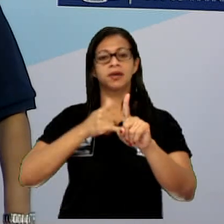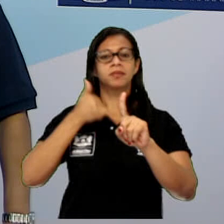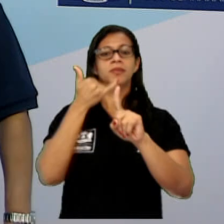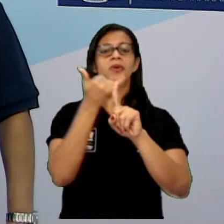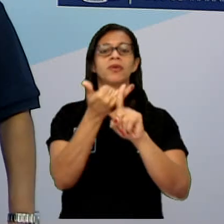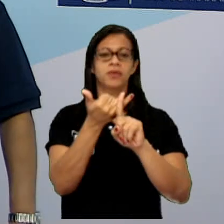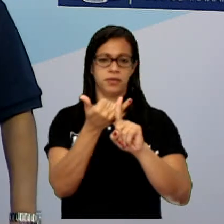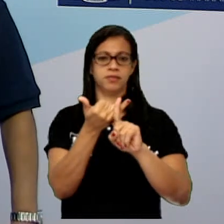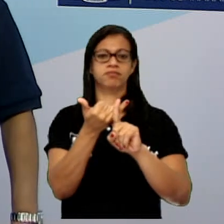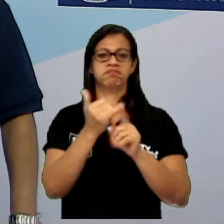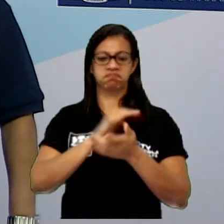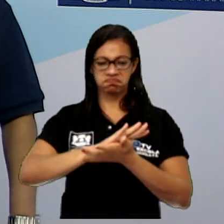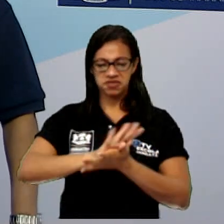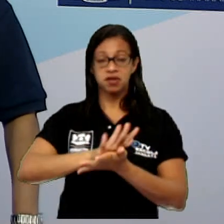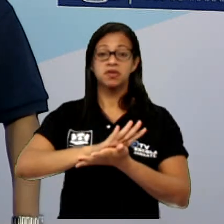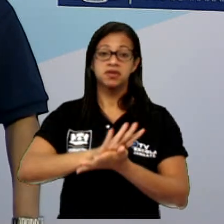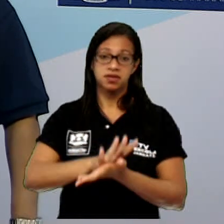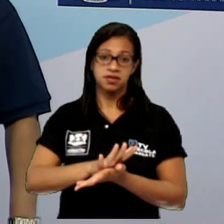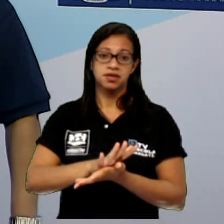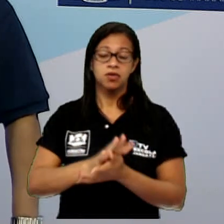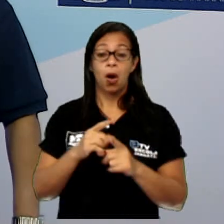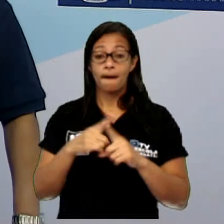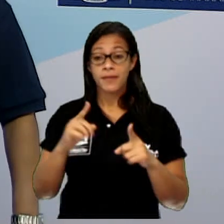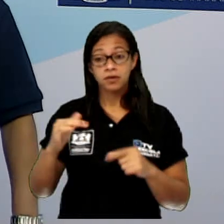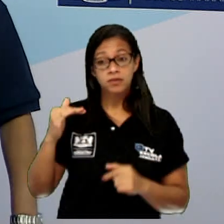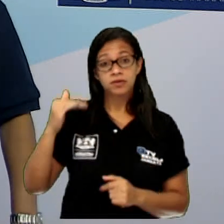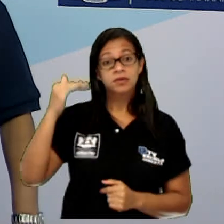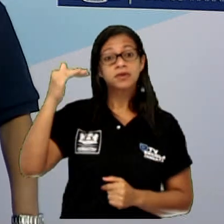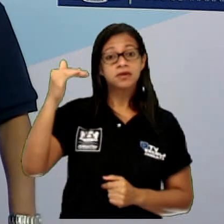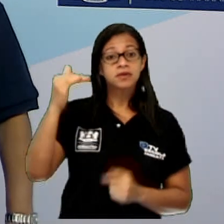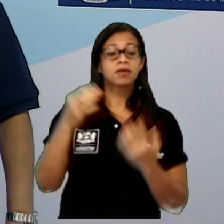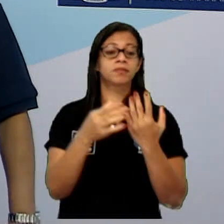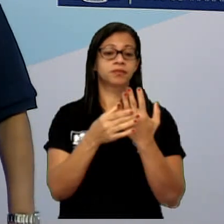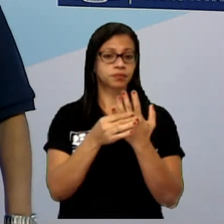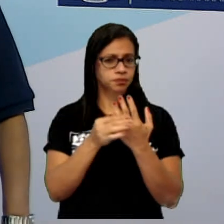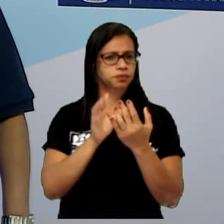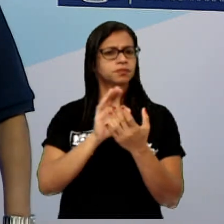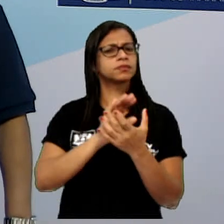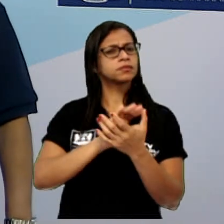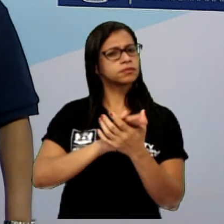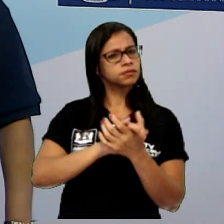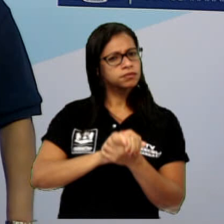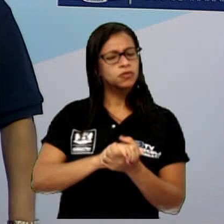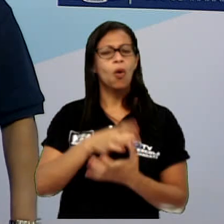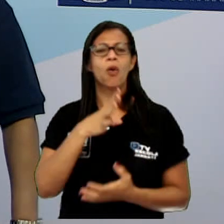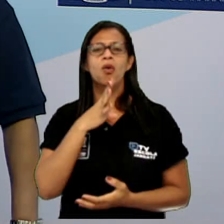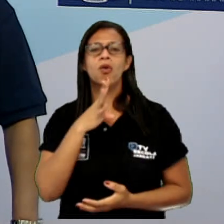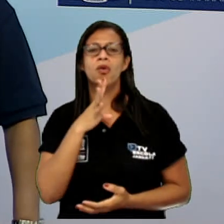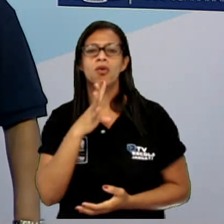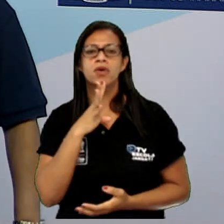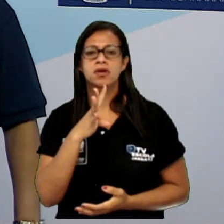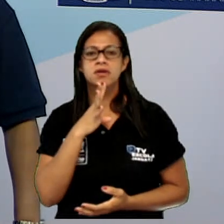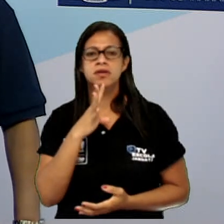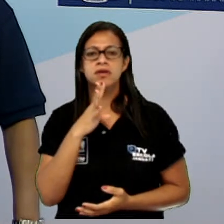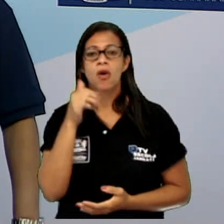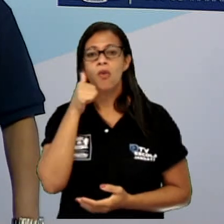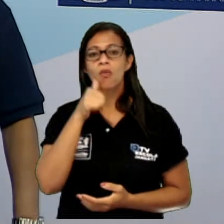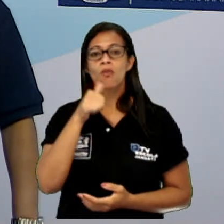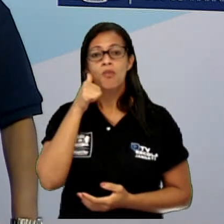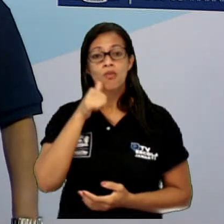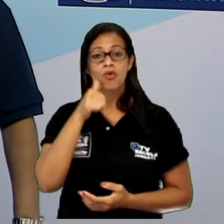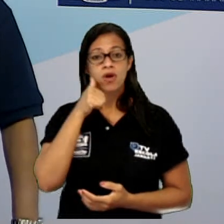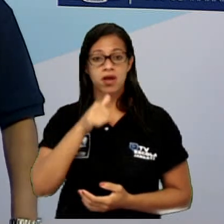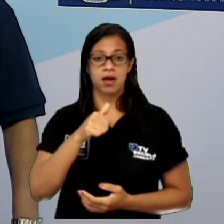noivo, certo? Mas depois, quando ele foi para a França, ele conheceu uma mulher que vai ser, assim, fundamental nas ações dele, que é